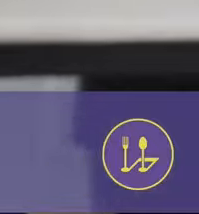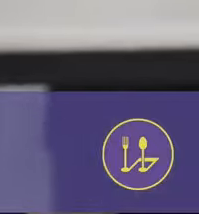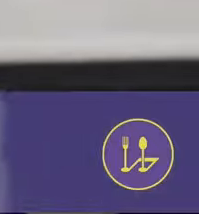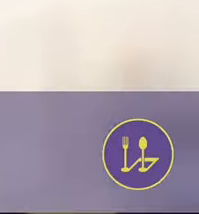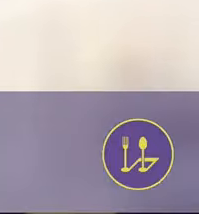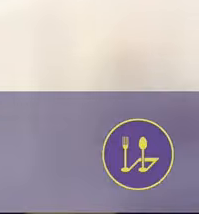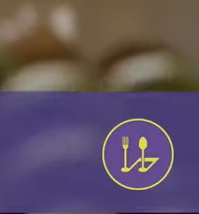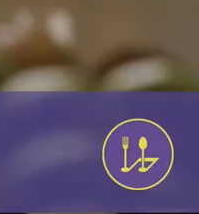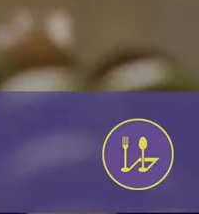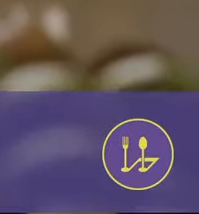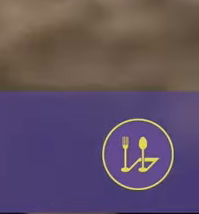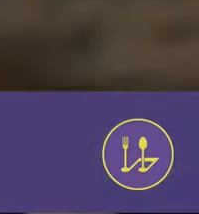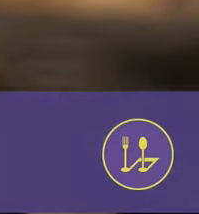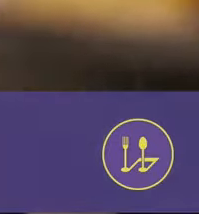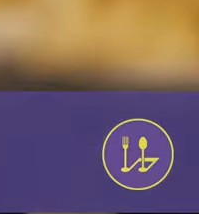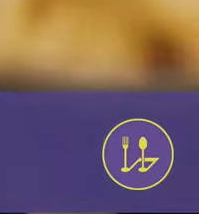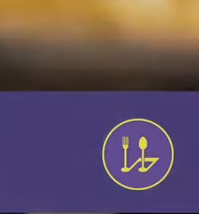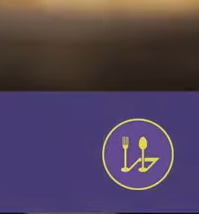mundo.